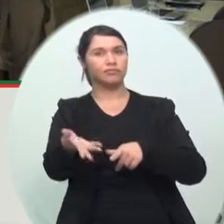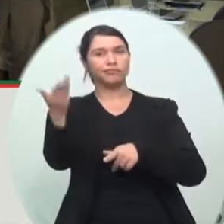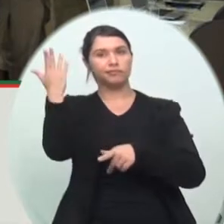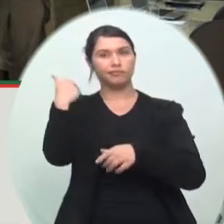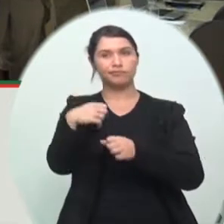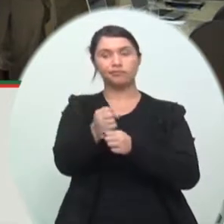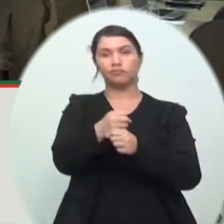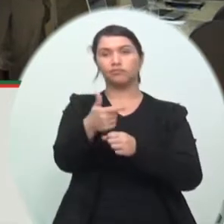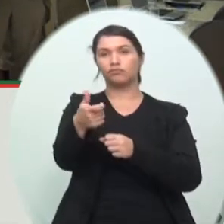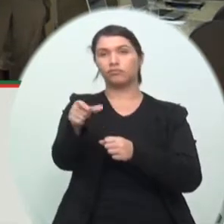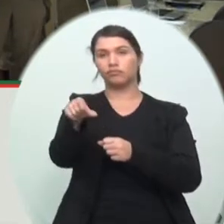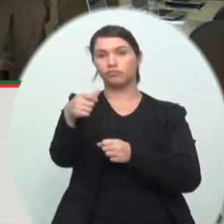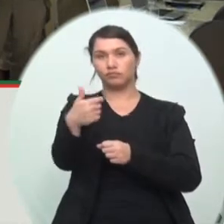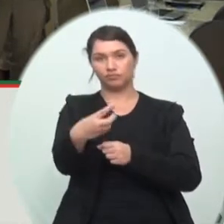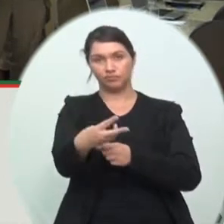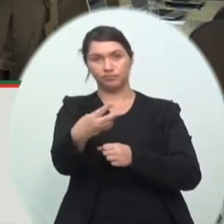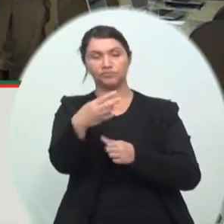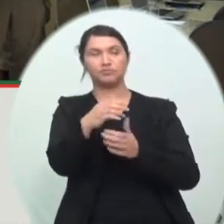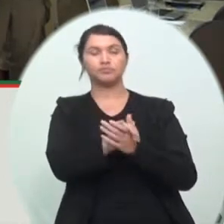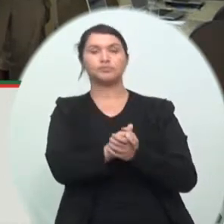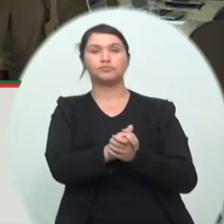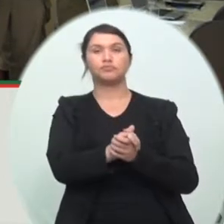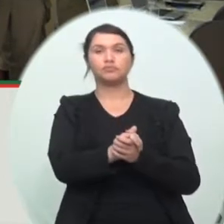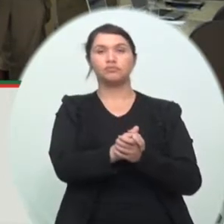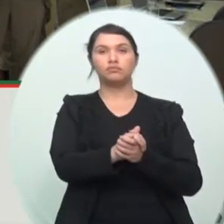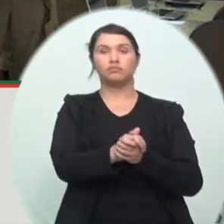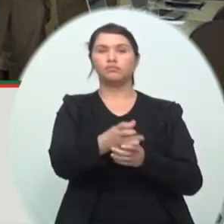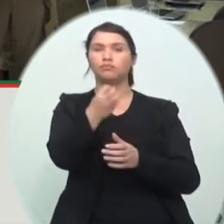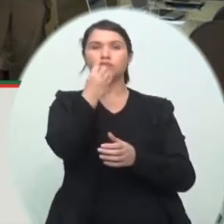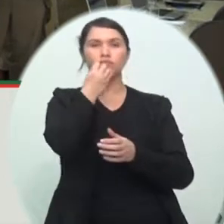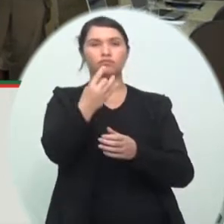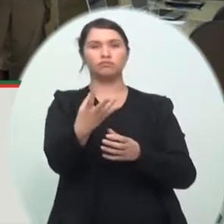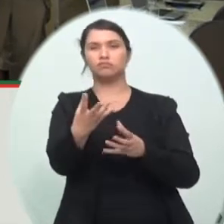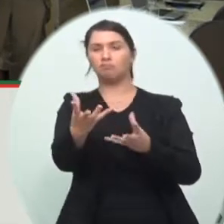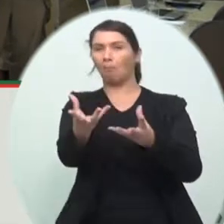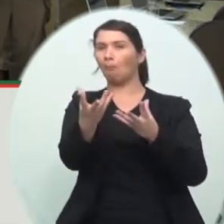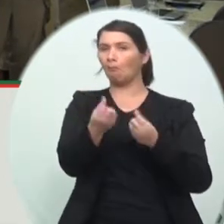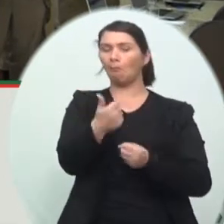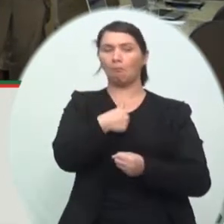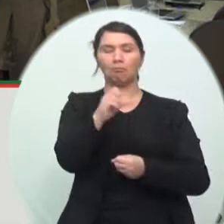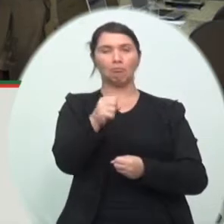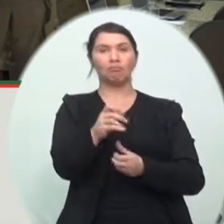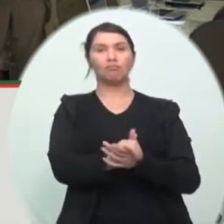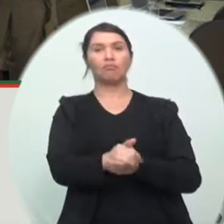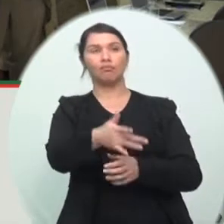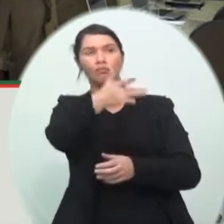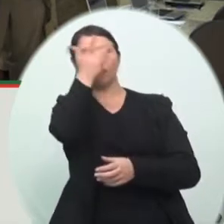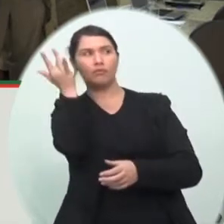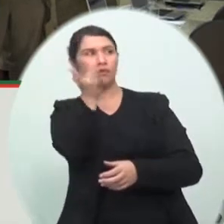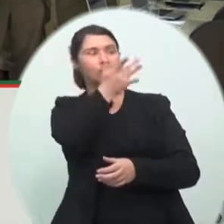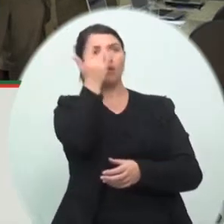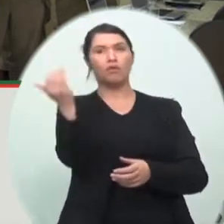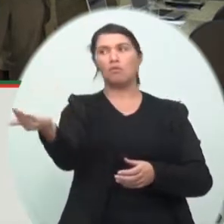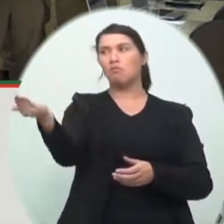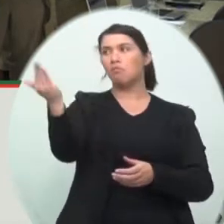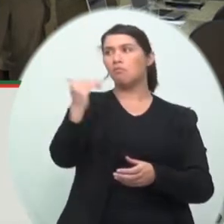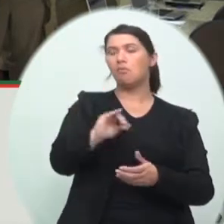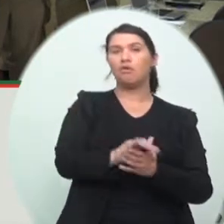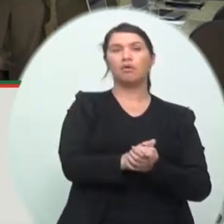quando aqui chegamos, nós fomos muito bem acolhidos. Pessoas brilhantes me